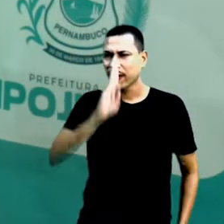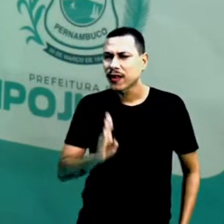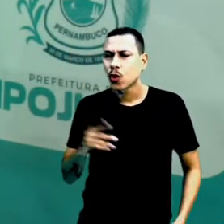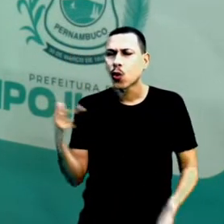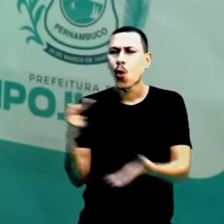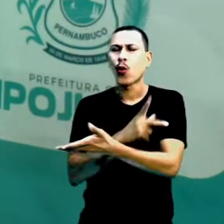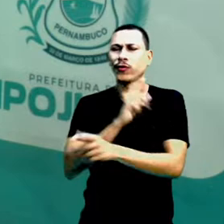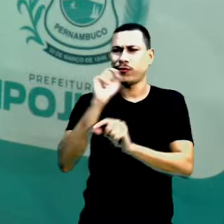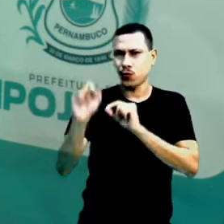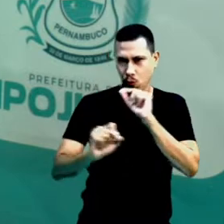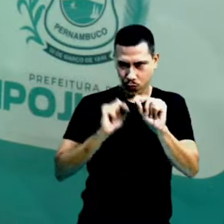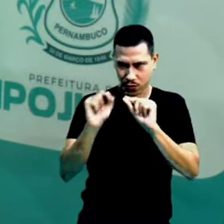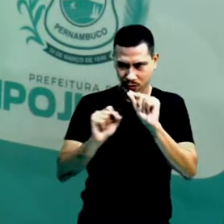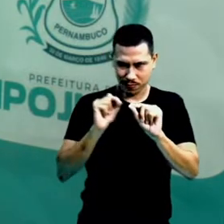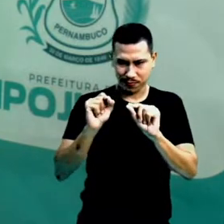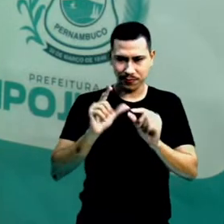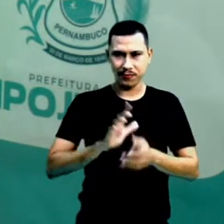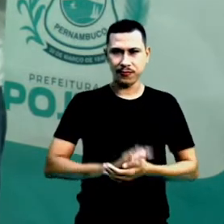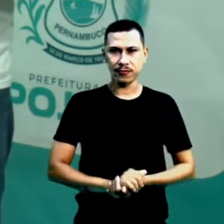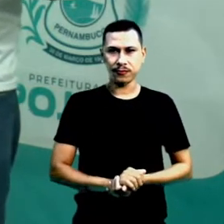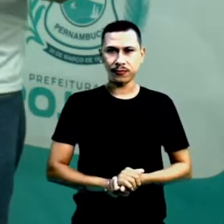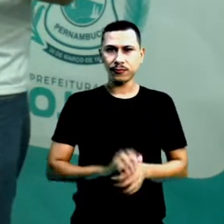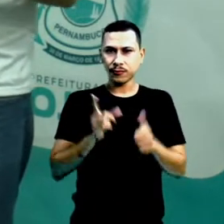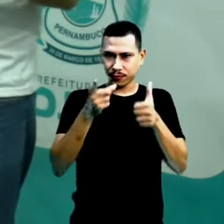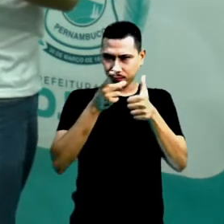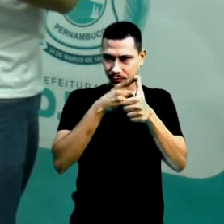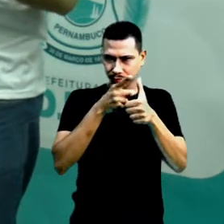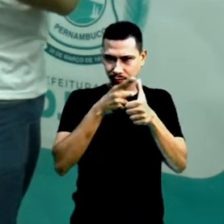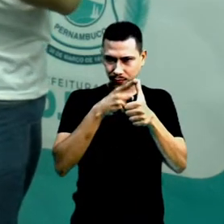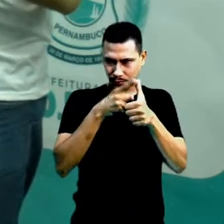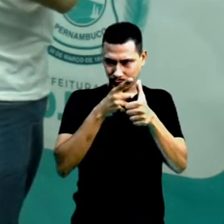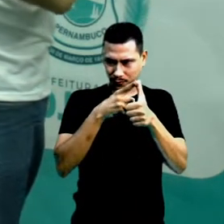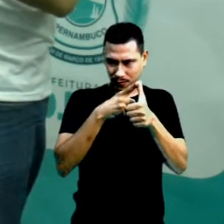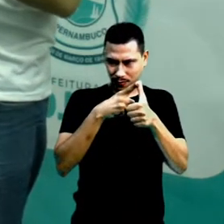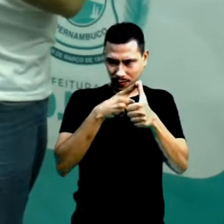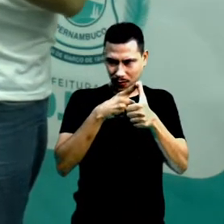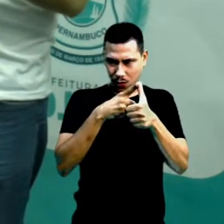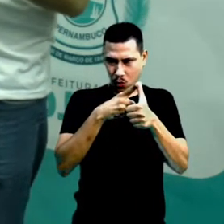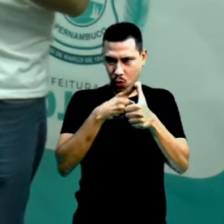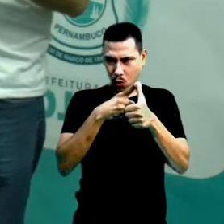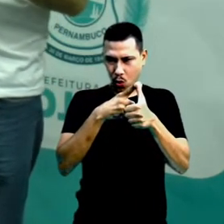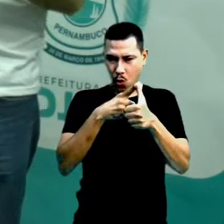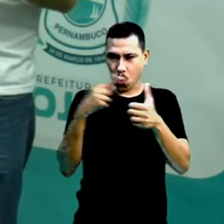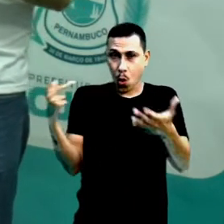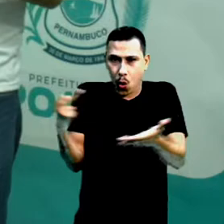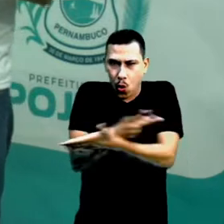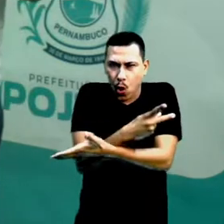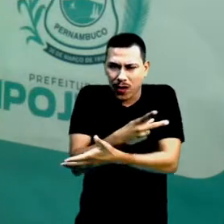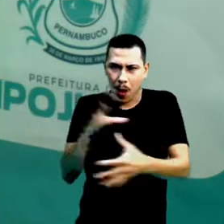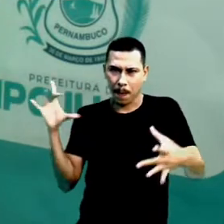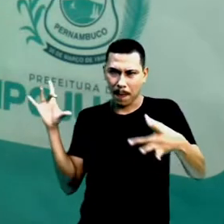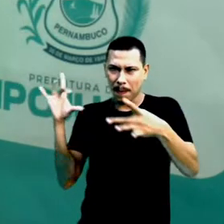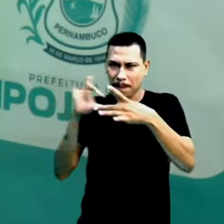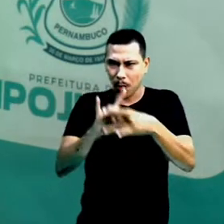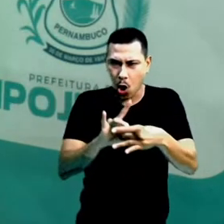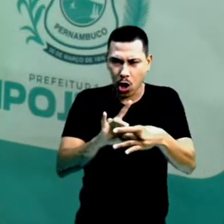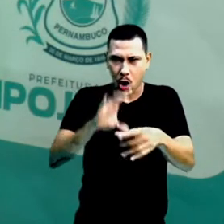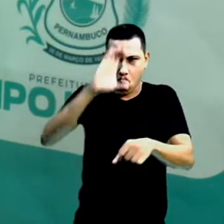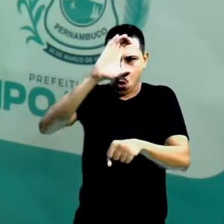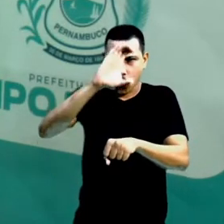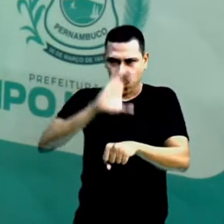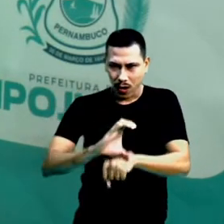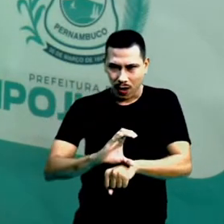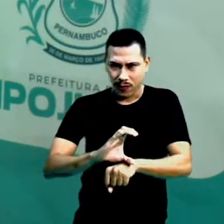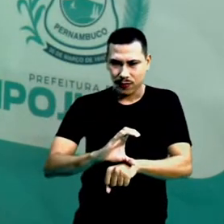Brasil. Primeira coisa que nós devemos lembrar é que ocorreu o chamado bloqueio continental em 1806.